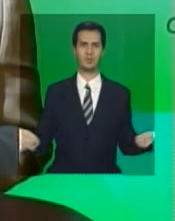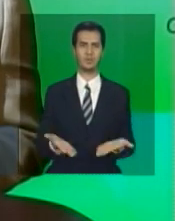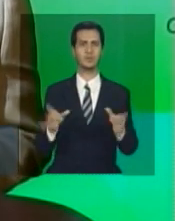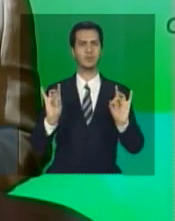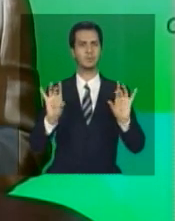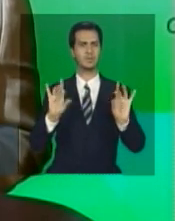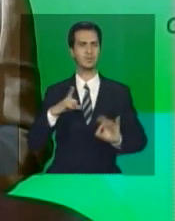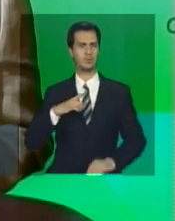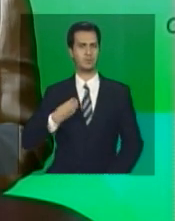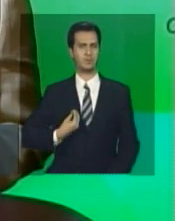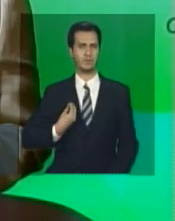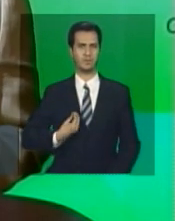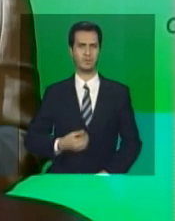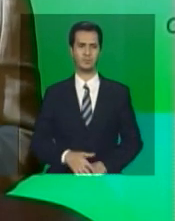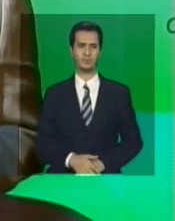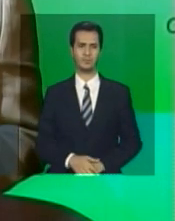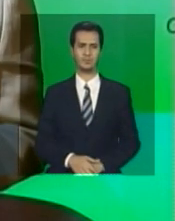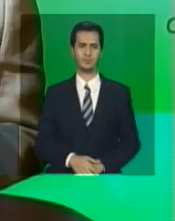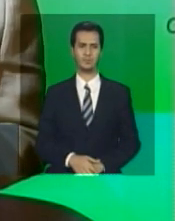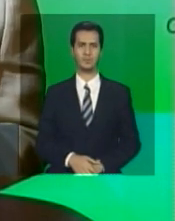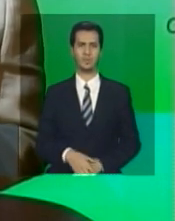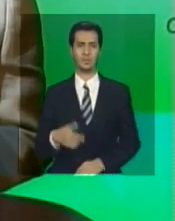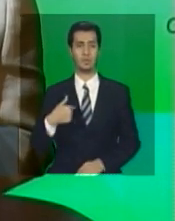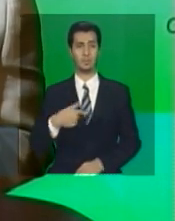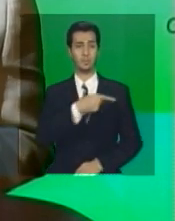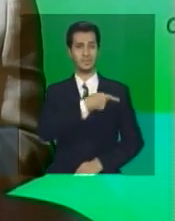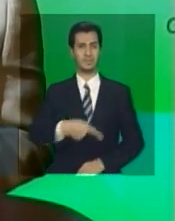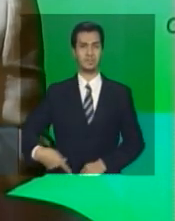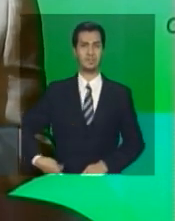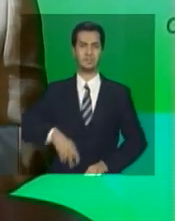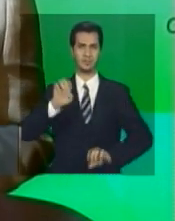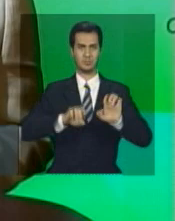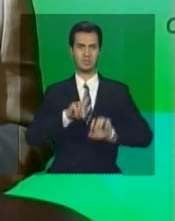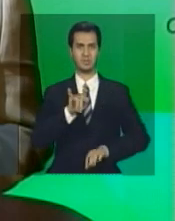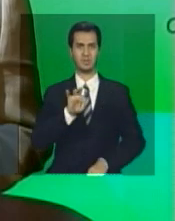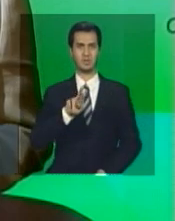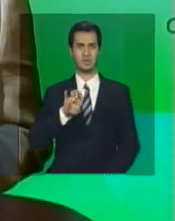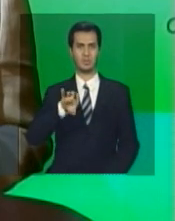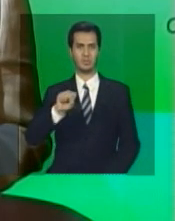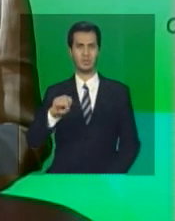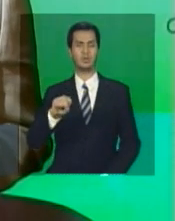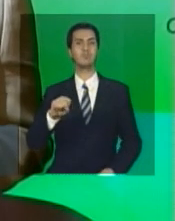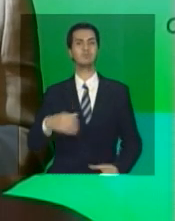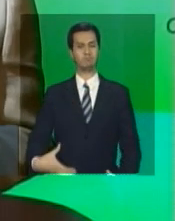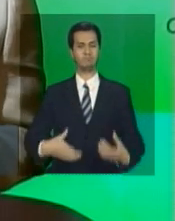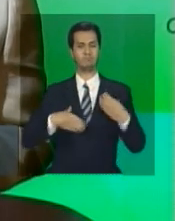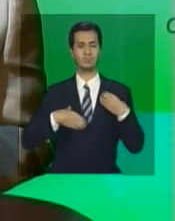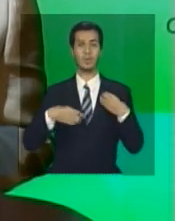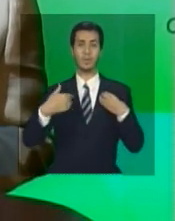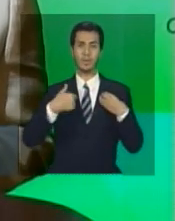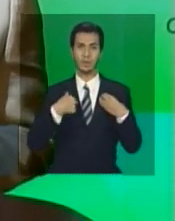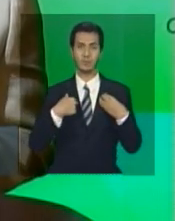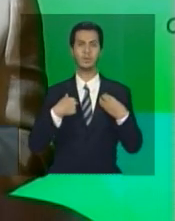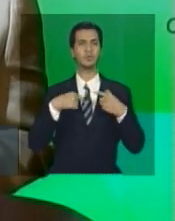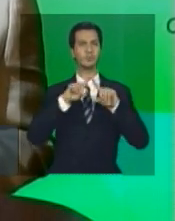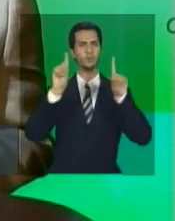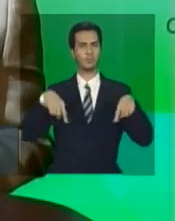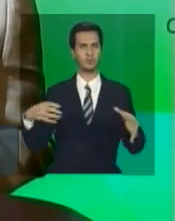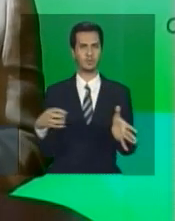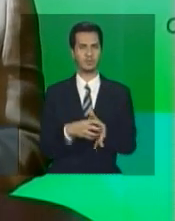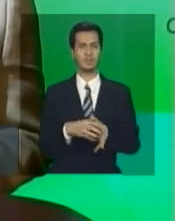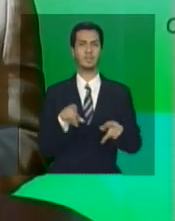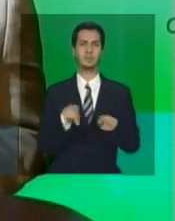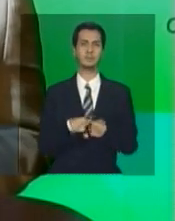especial de minha vida. Assumir a presidência da Petrobras, uma funcionária de carreira, uma mulher, a